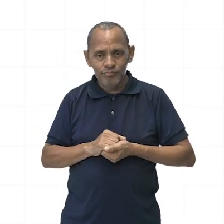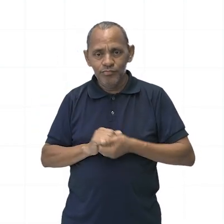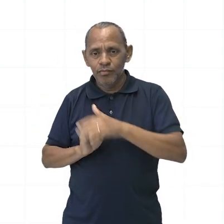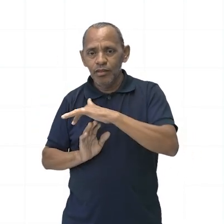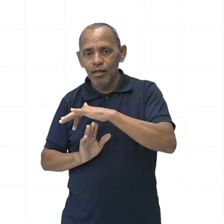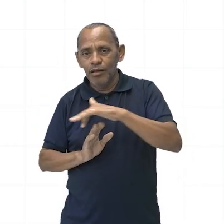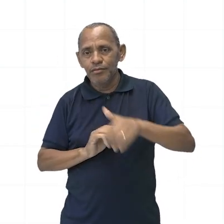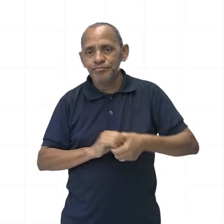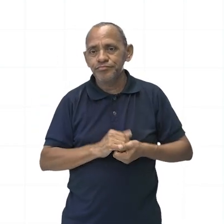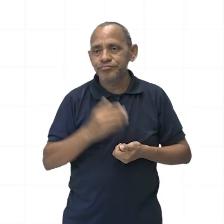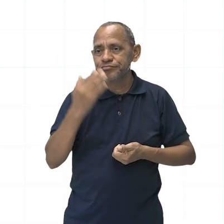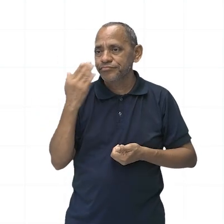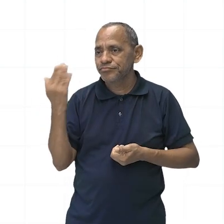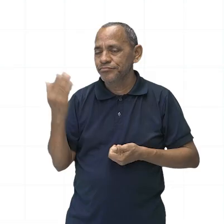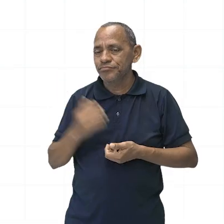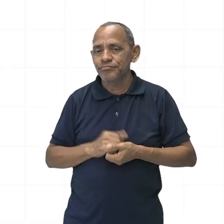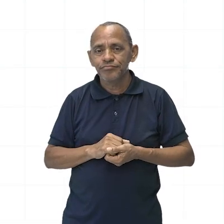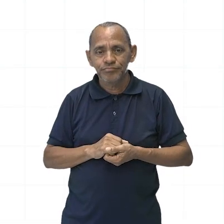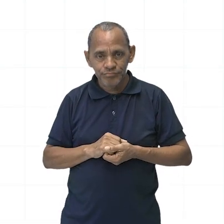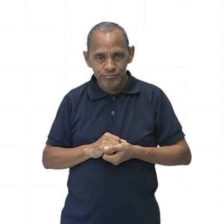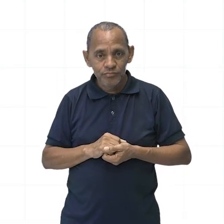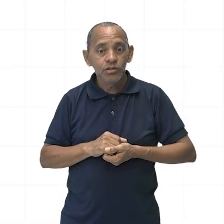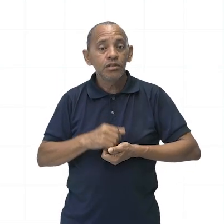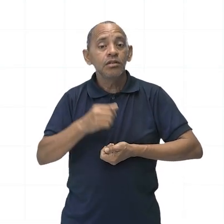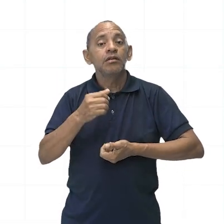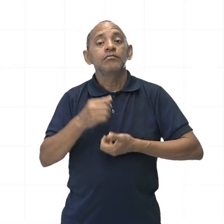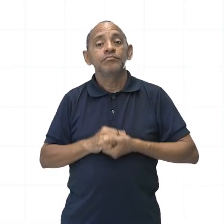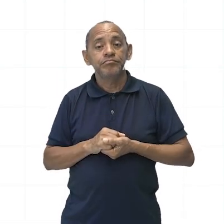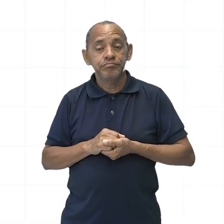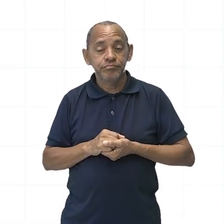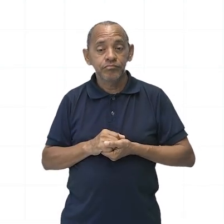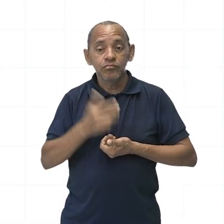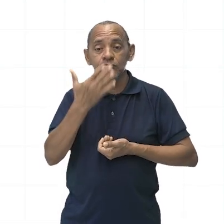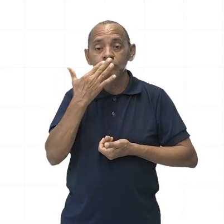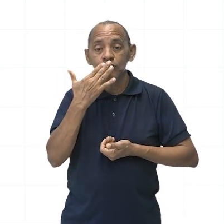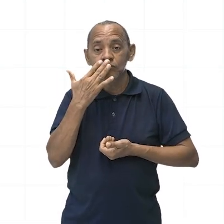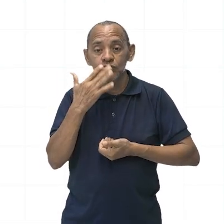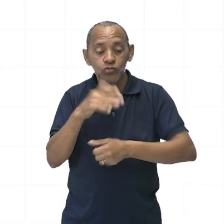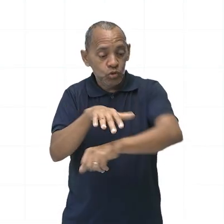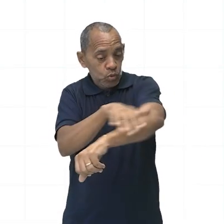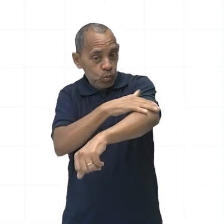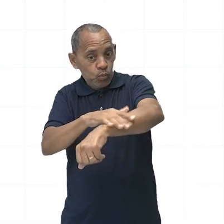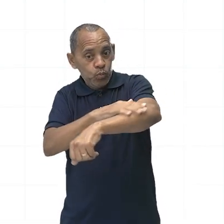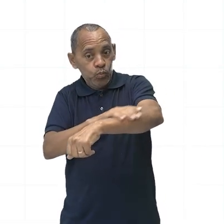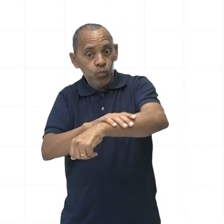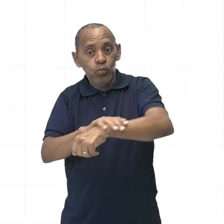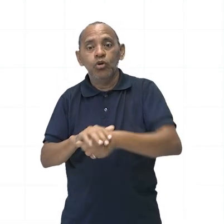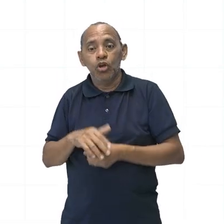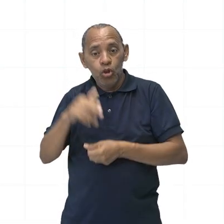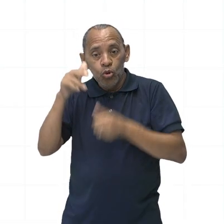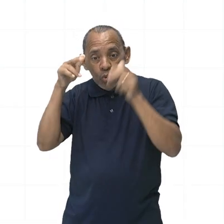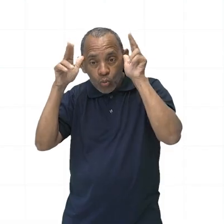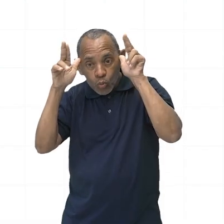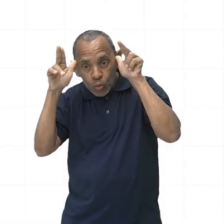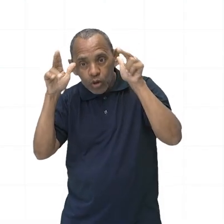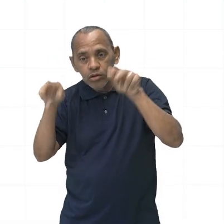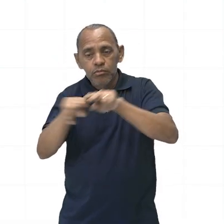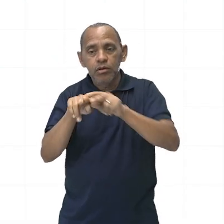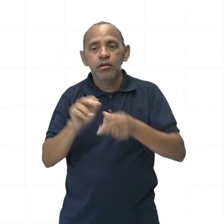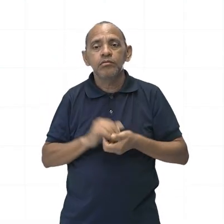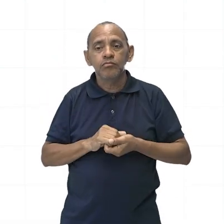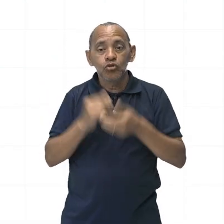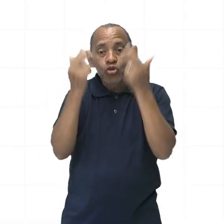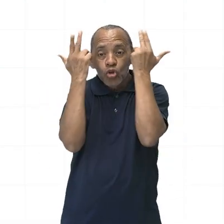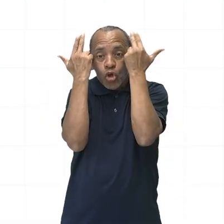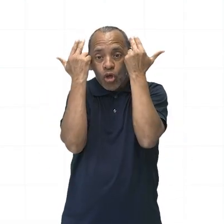de exemplos, fica mais fácil. Com relação a esse exemplo da cor da pelagem nos coelhos, nós temos